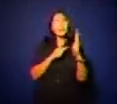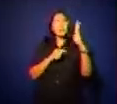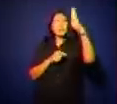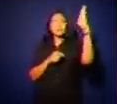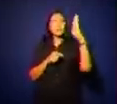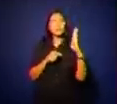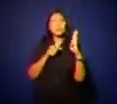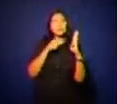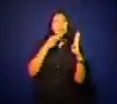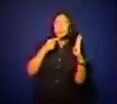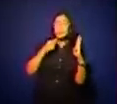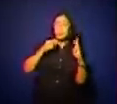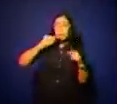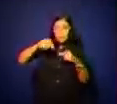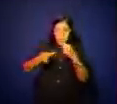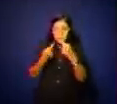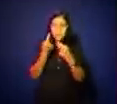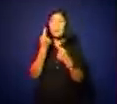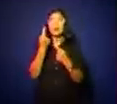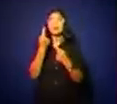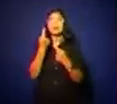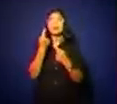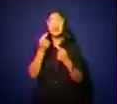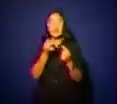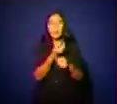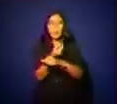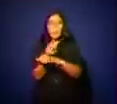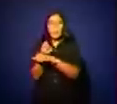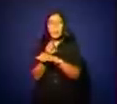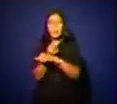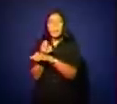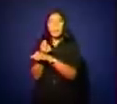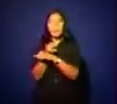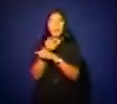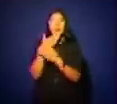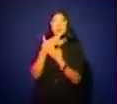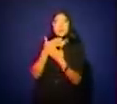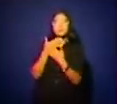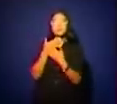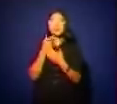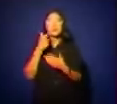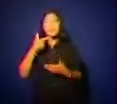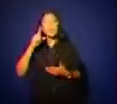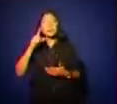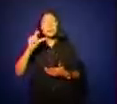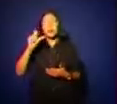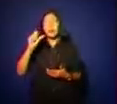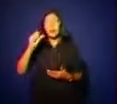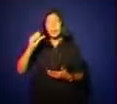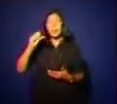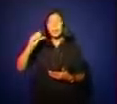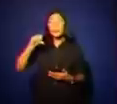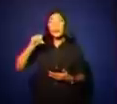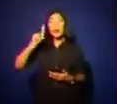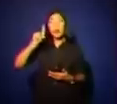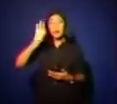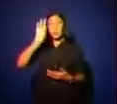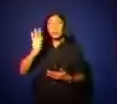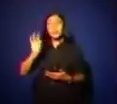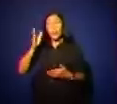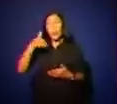capitais a gente tinha a empresas que tinham crédito no mercado de capitais era 9% do crédito das grandes empresas hoje é 40